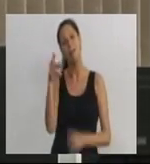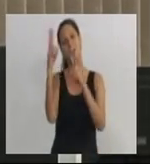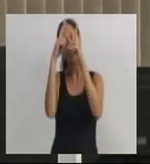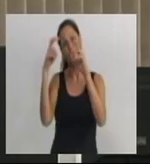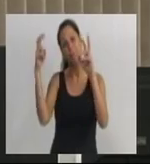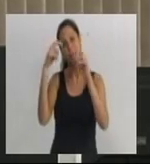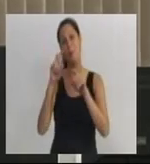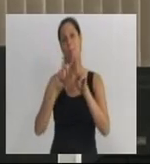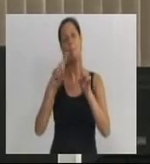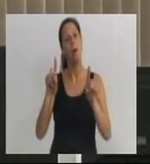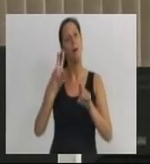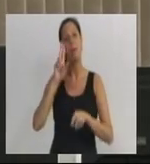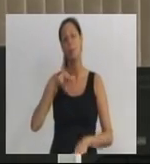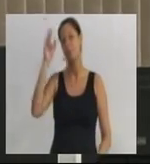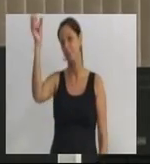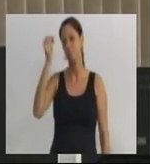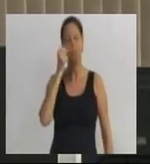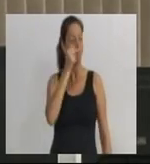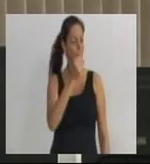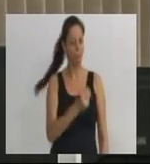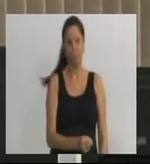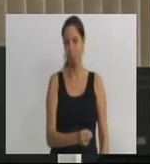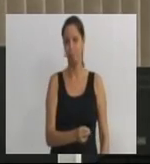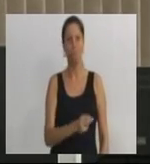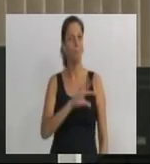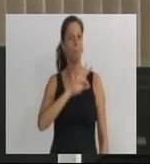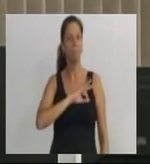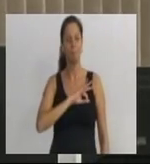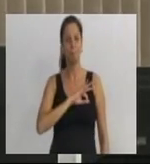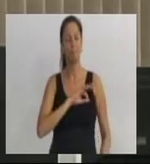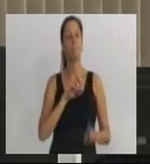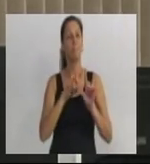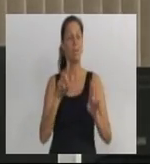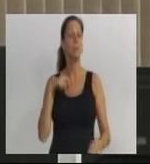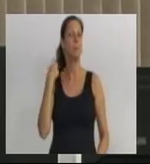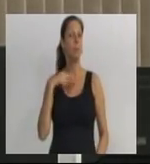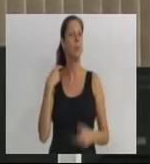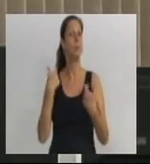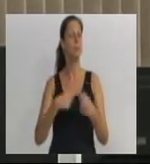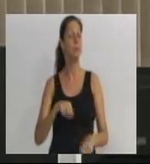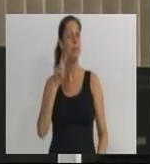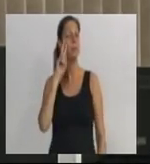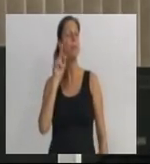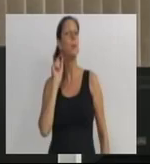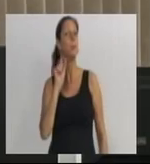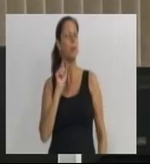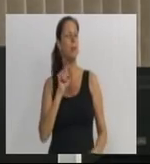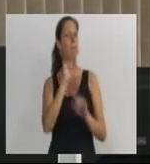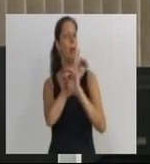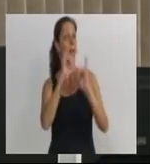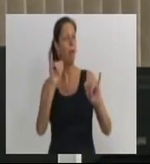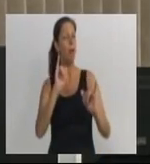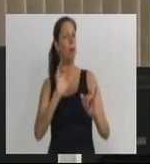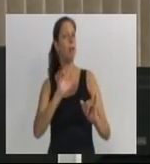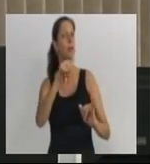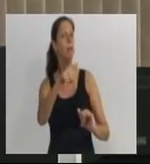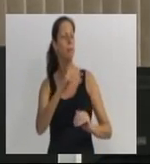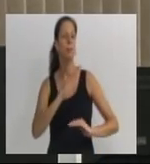do que o suficiente. Esse deputado precisa lembrar de que as palavras não vão ao vento, pelo menos não para mim e para aqueles que têm